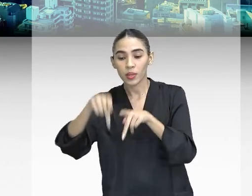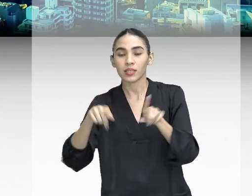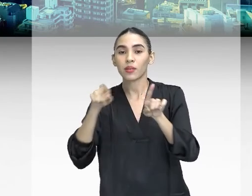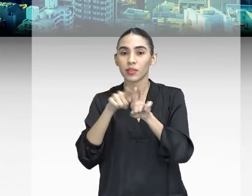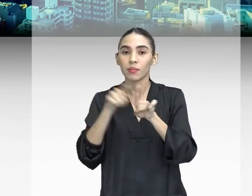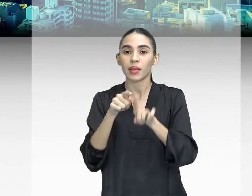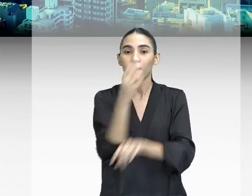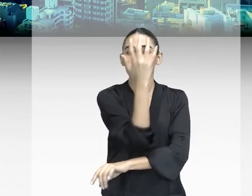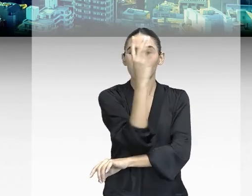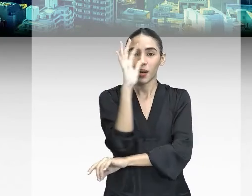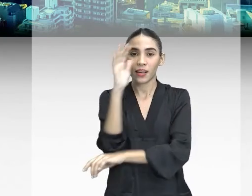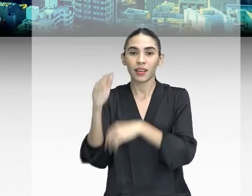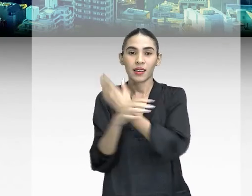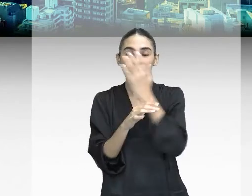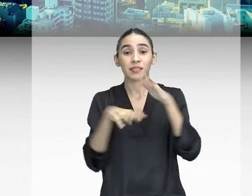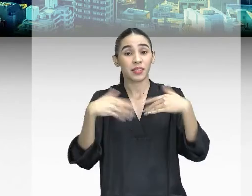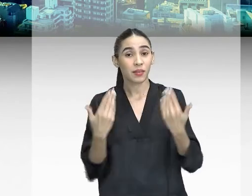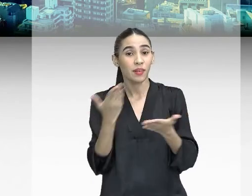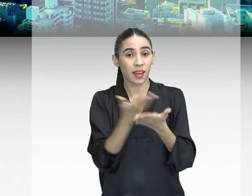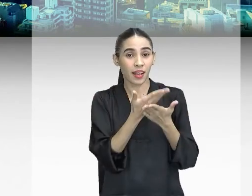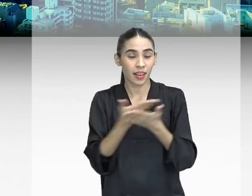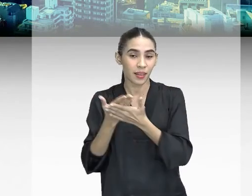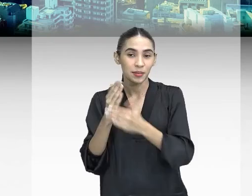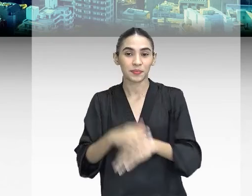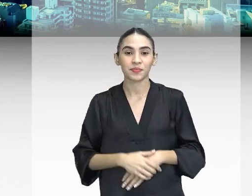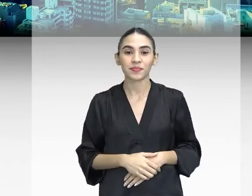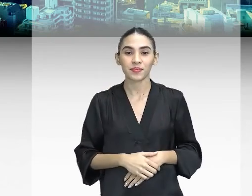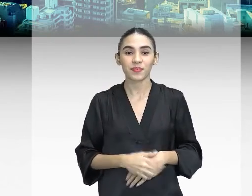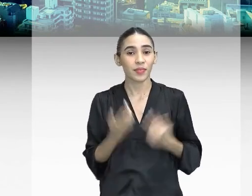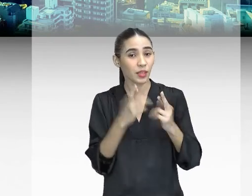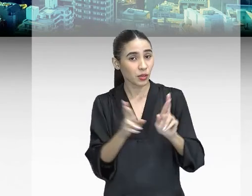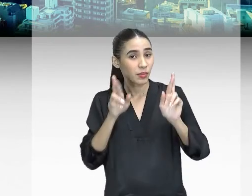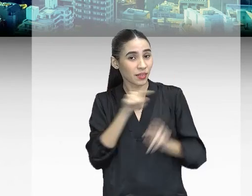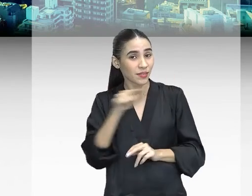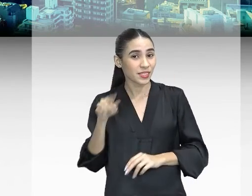de um modo geral. Então essa aí foi a nossa aula, né, professor? Exatamente.